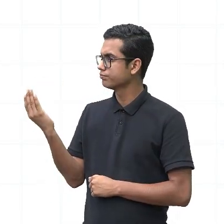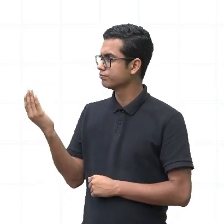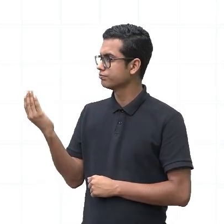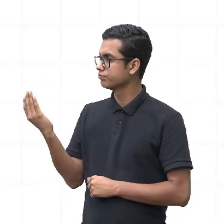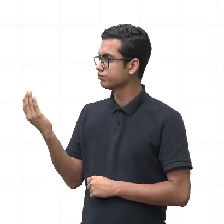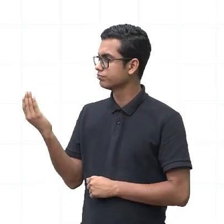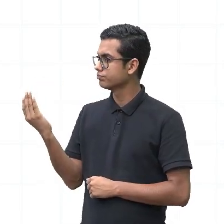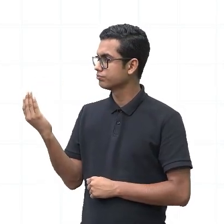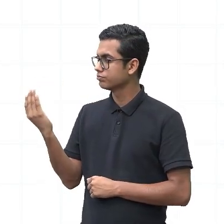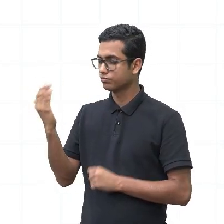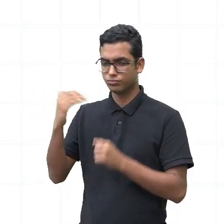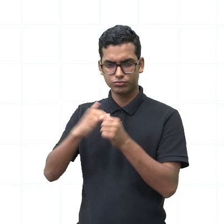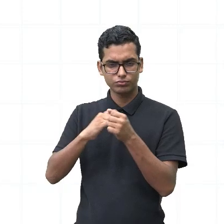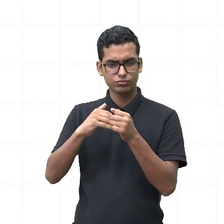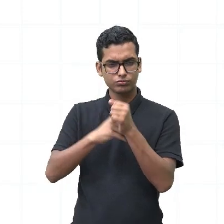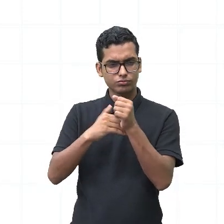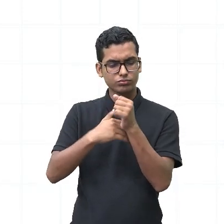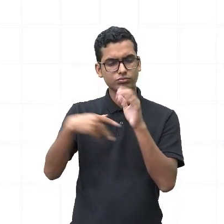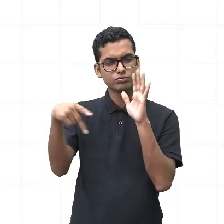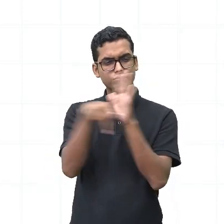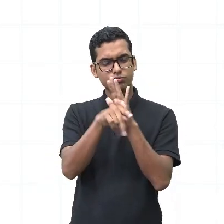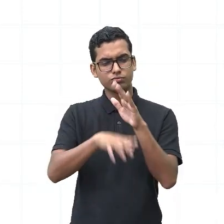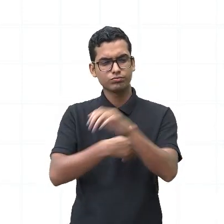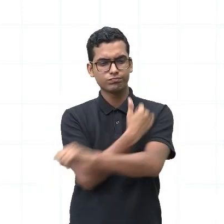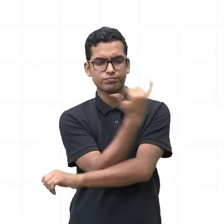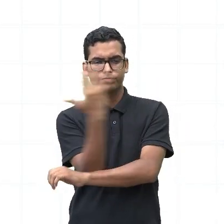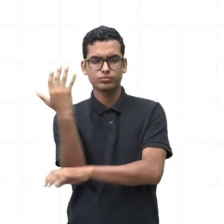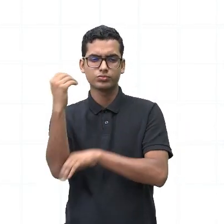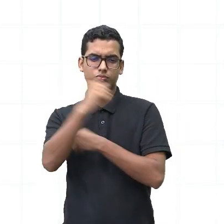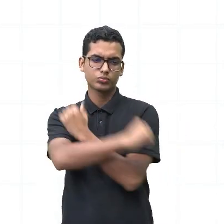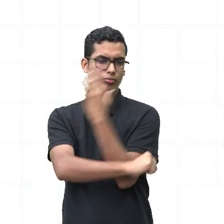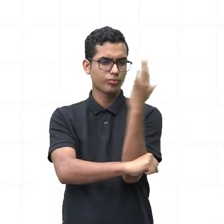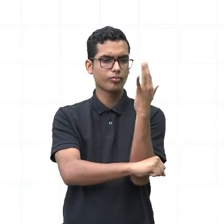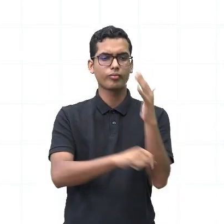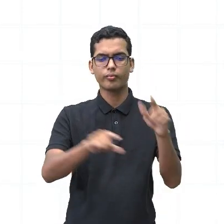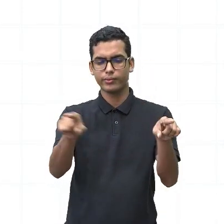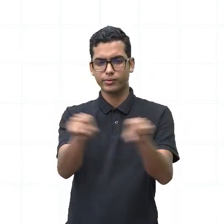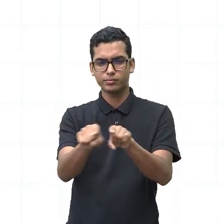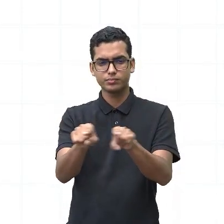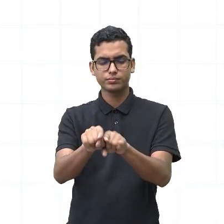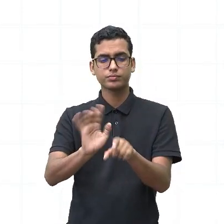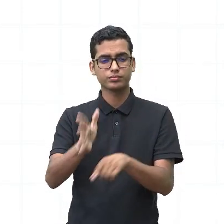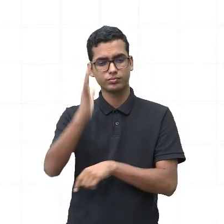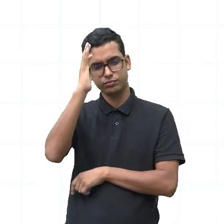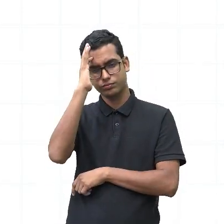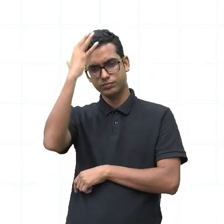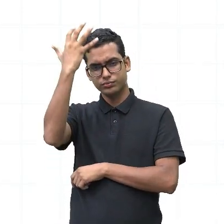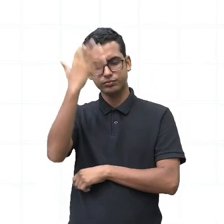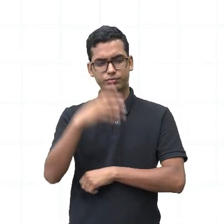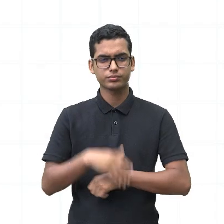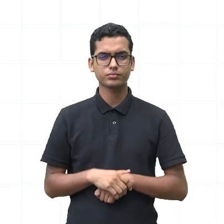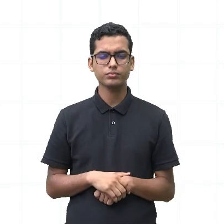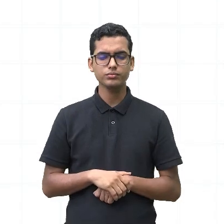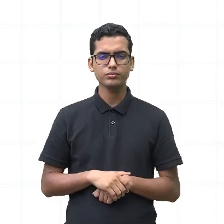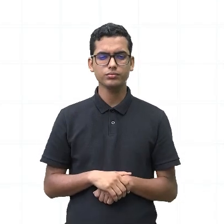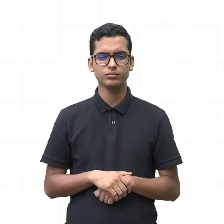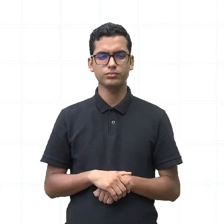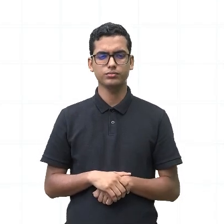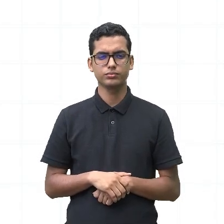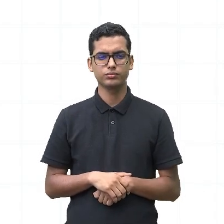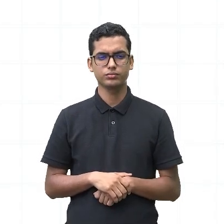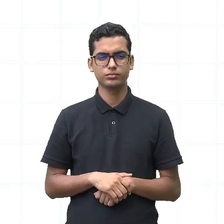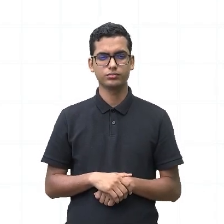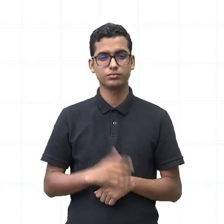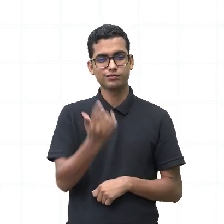solucionado. O próximo, aqui ó, The Sailstones of Death Valley, que é o